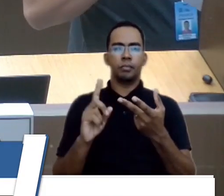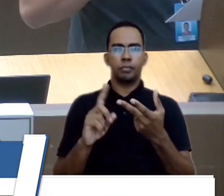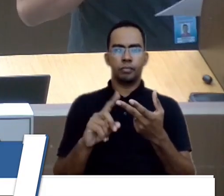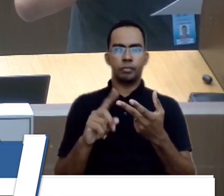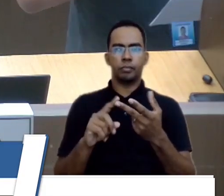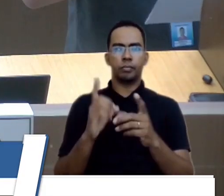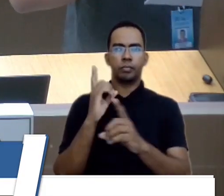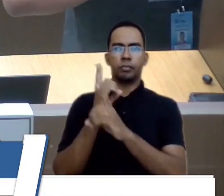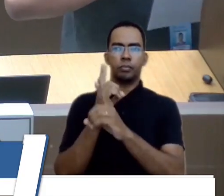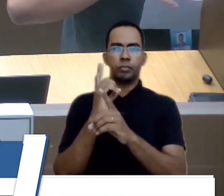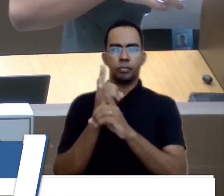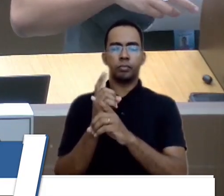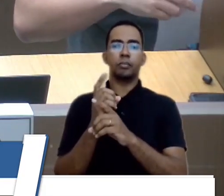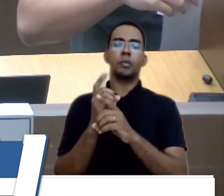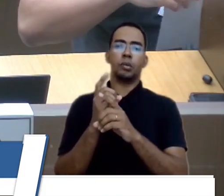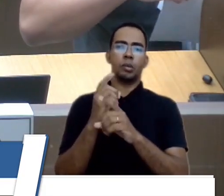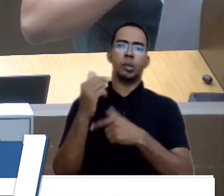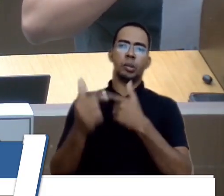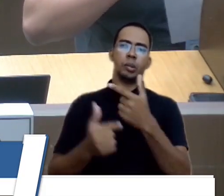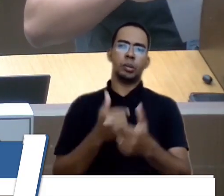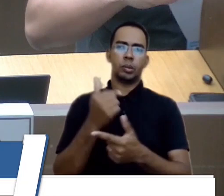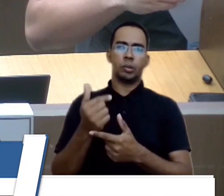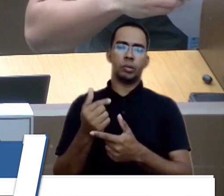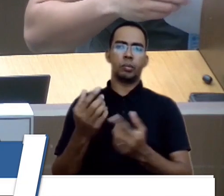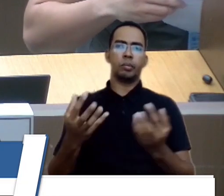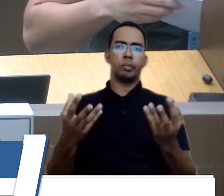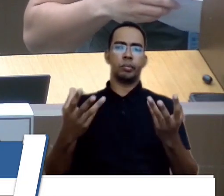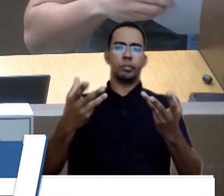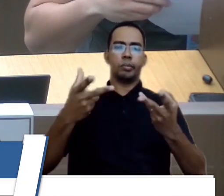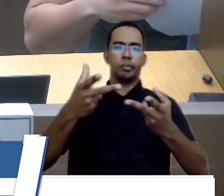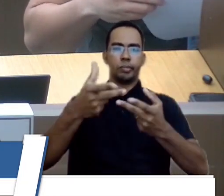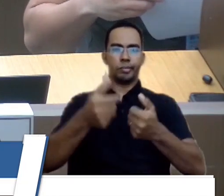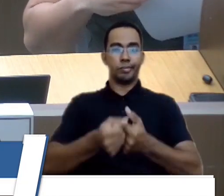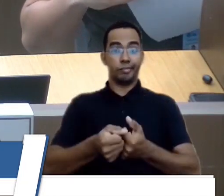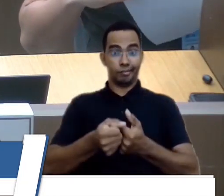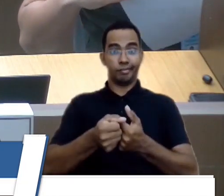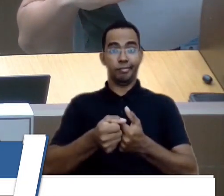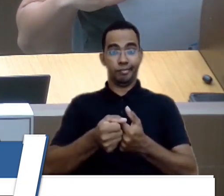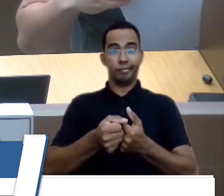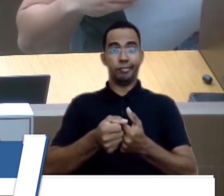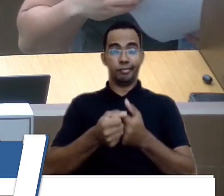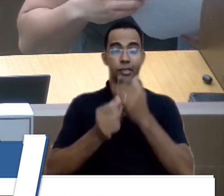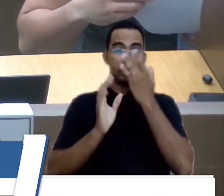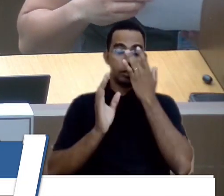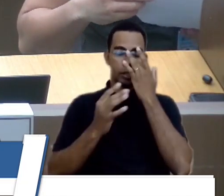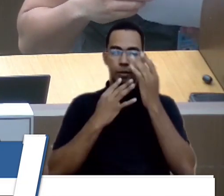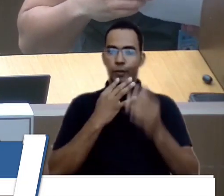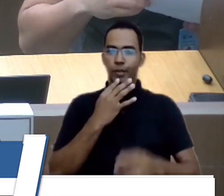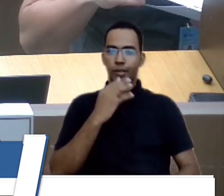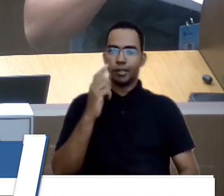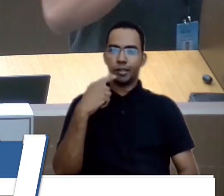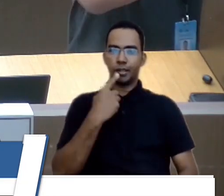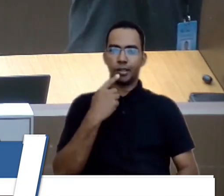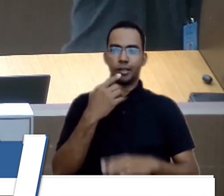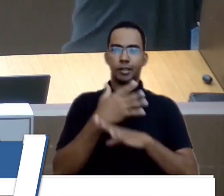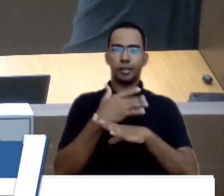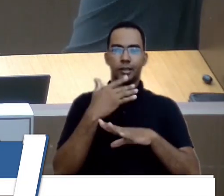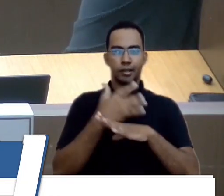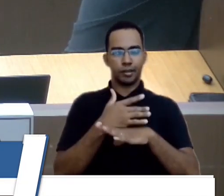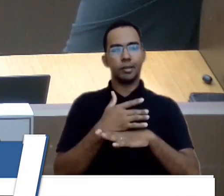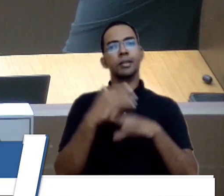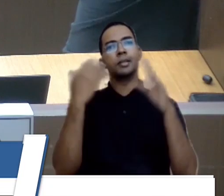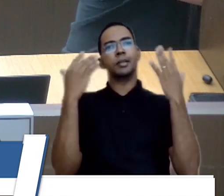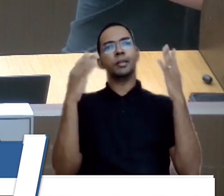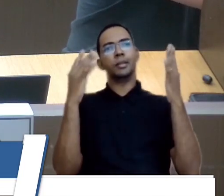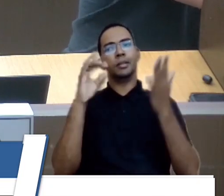atendimento fraterno. Então é um trabalho incrível e muito conhecido na nossa cidade, né? Então, parabenizar